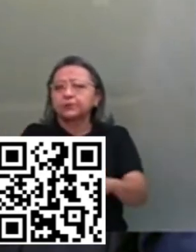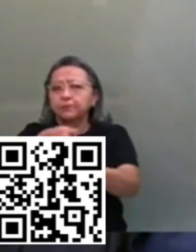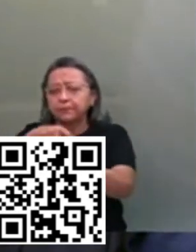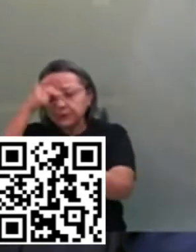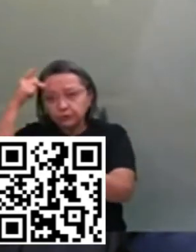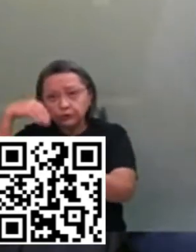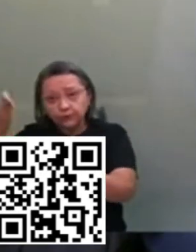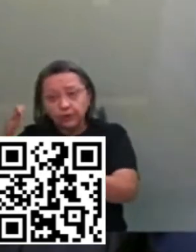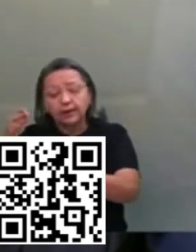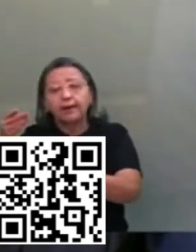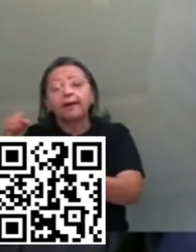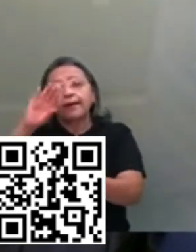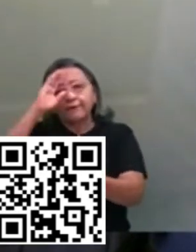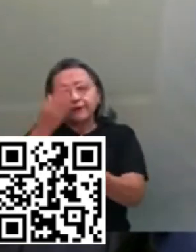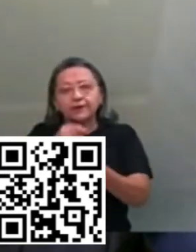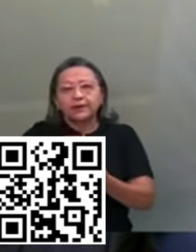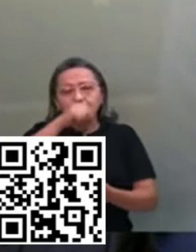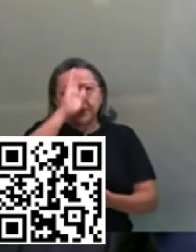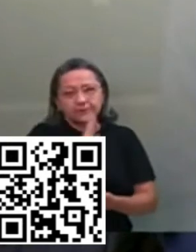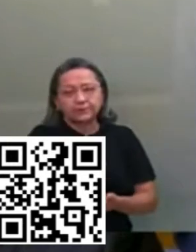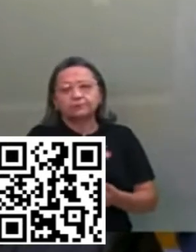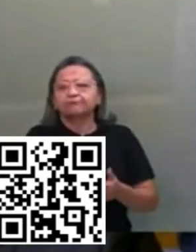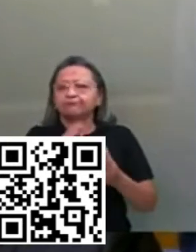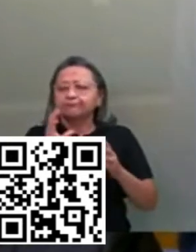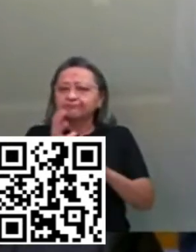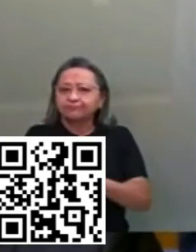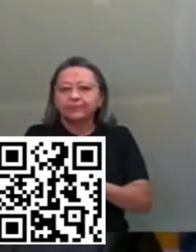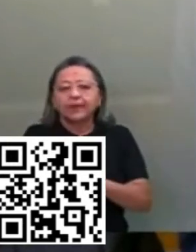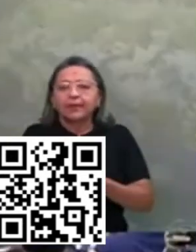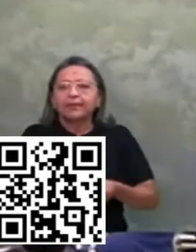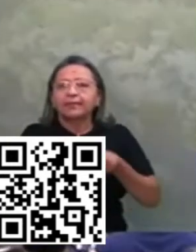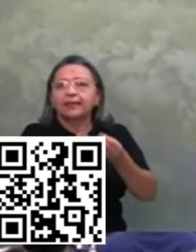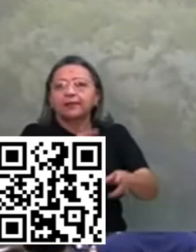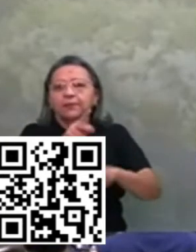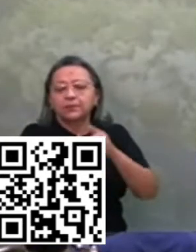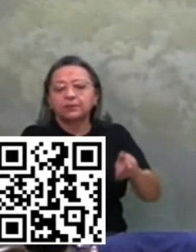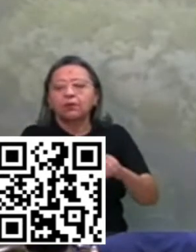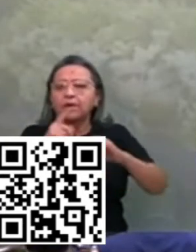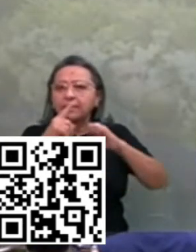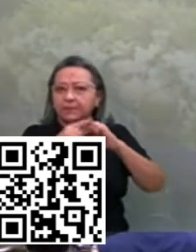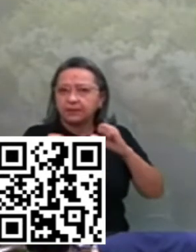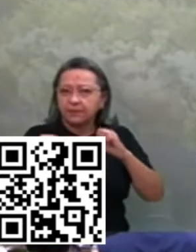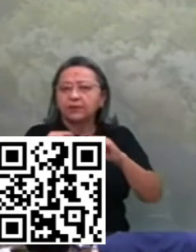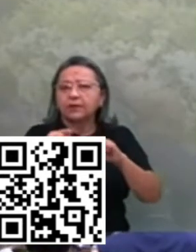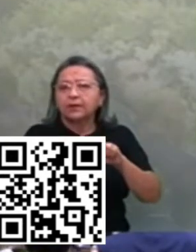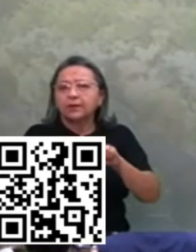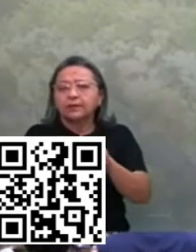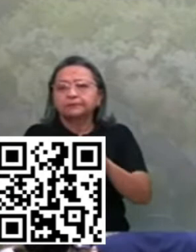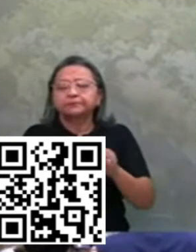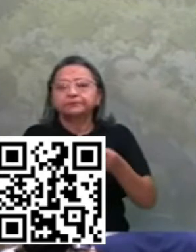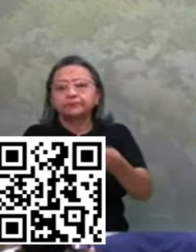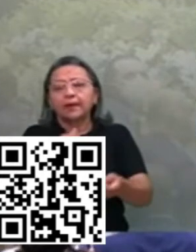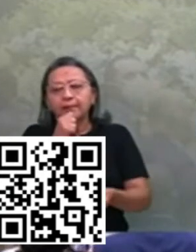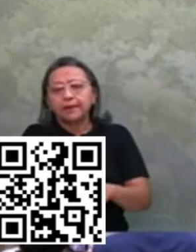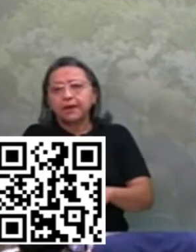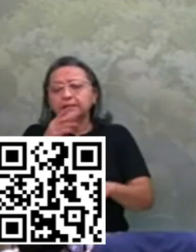em nosso país. Seguiremos realizando entregas à população com empreendimentos que trarão ainda